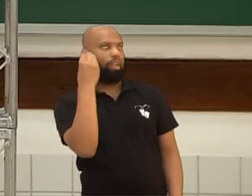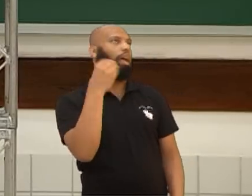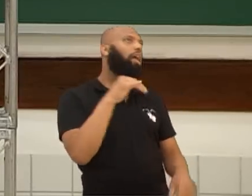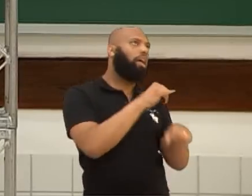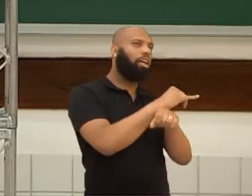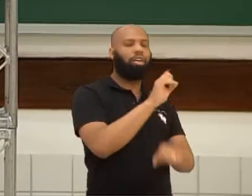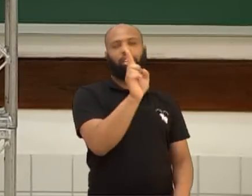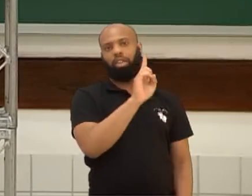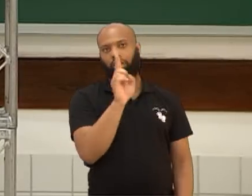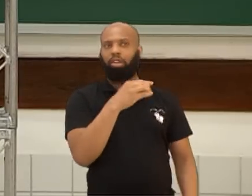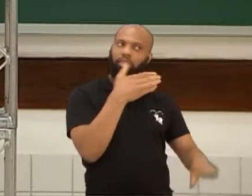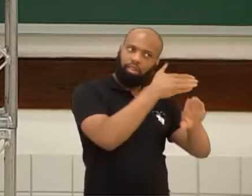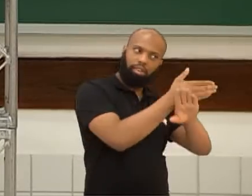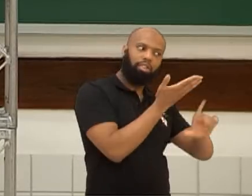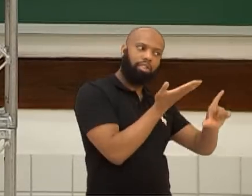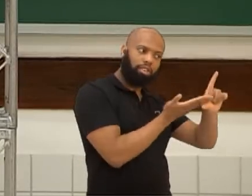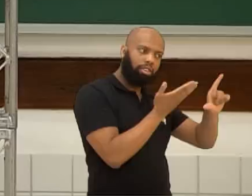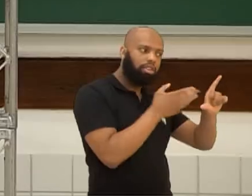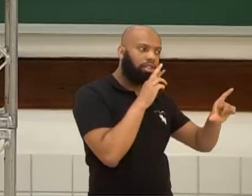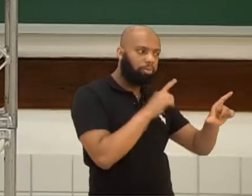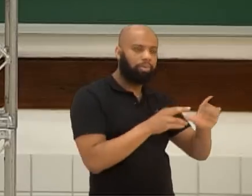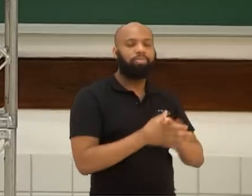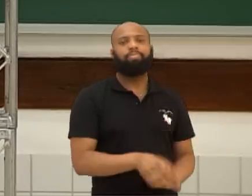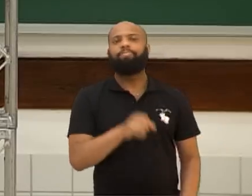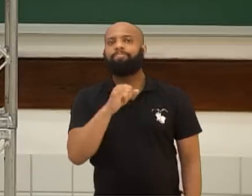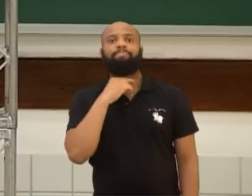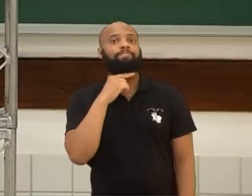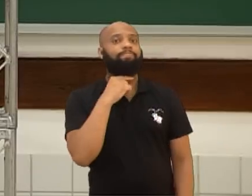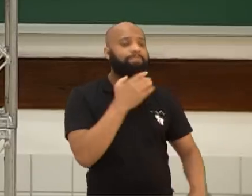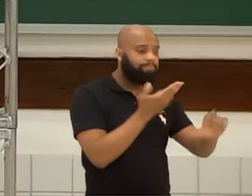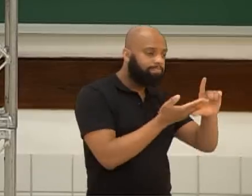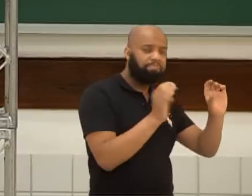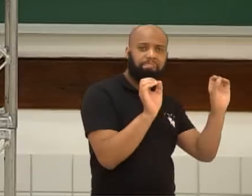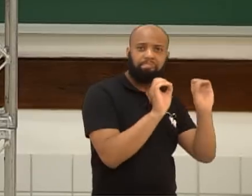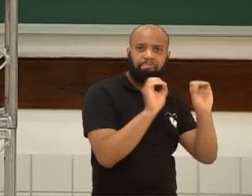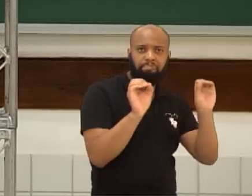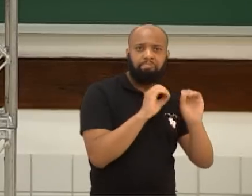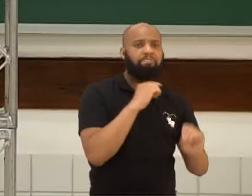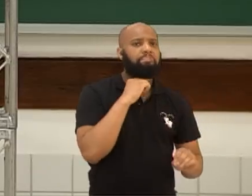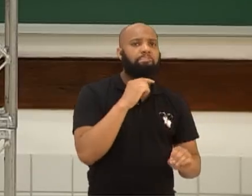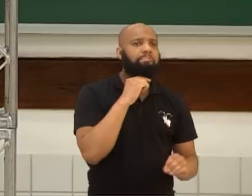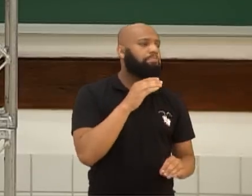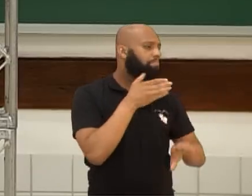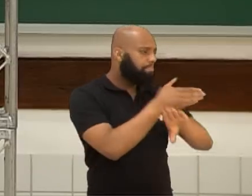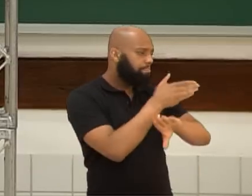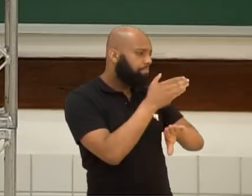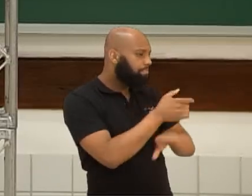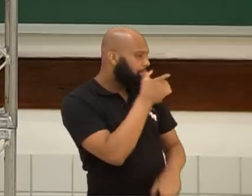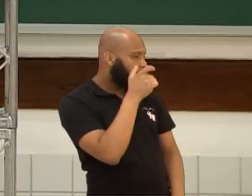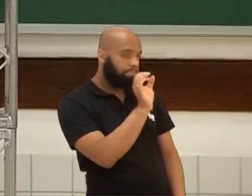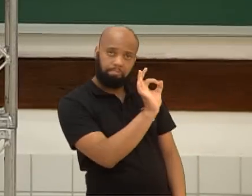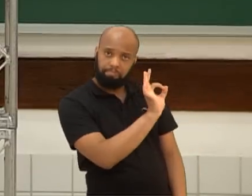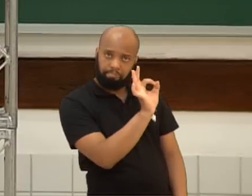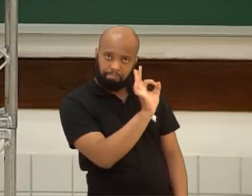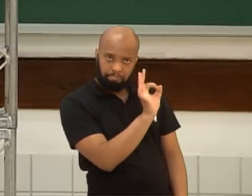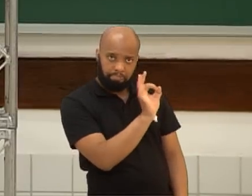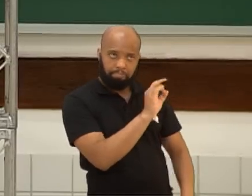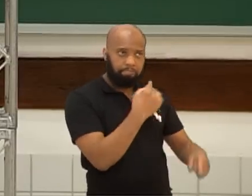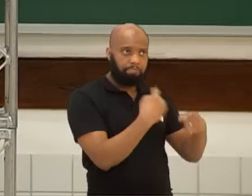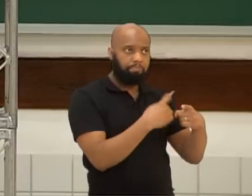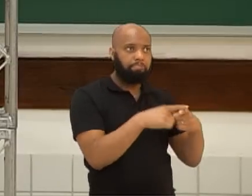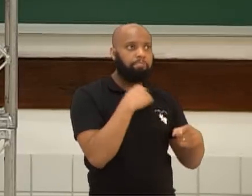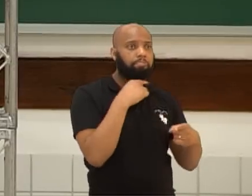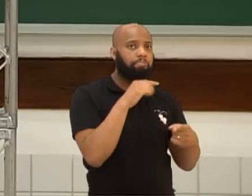né? Agora, se você não pode, não tem acesso, não está conseguindo assistir as aulas e ver e